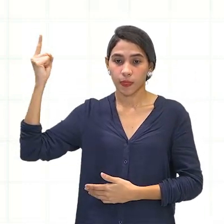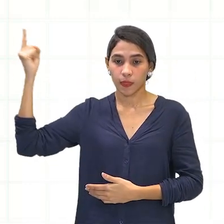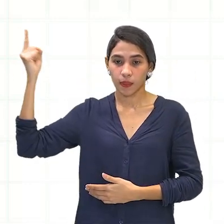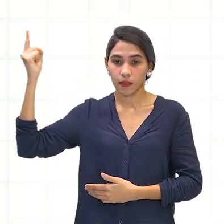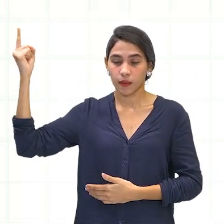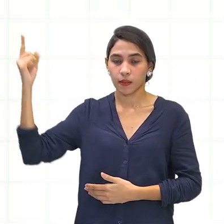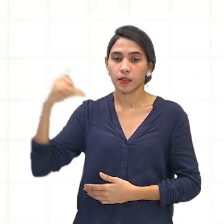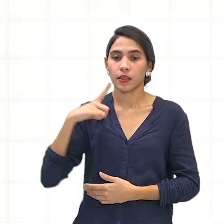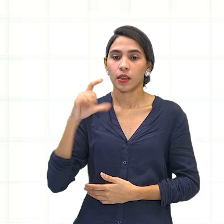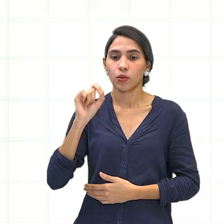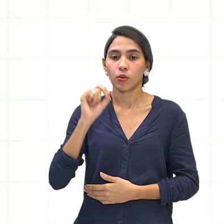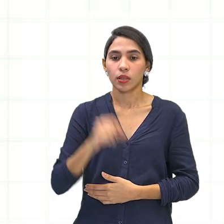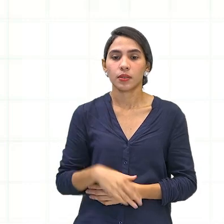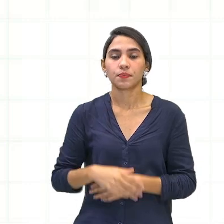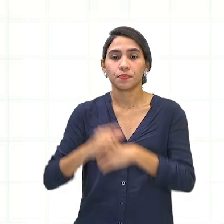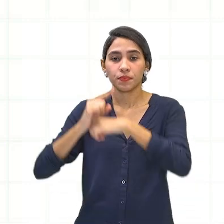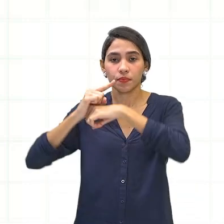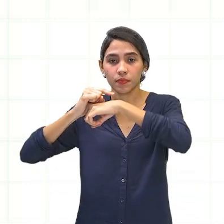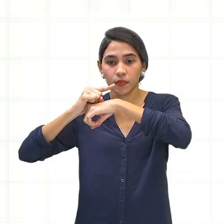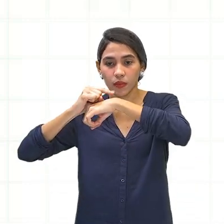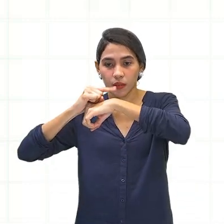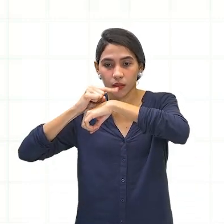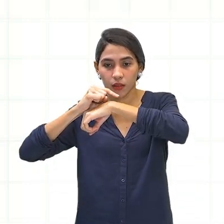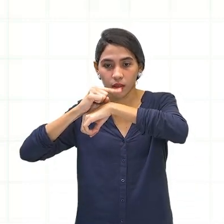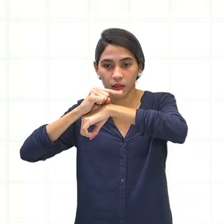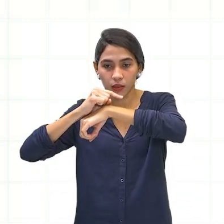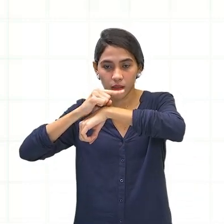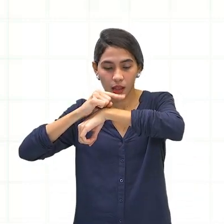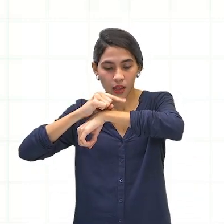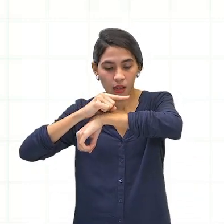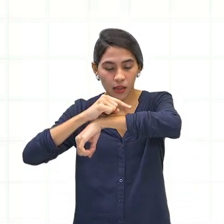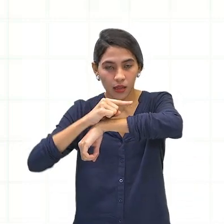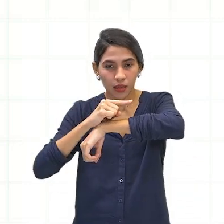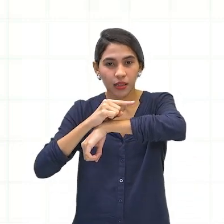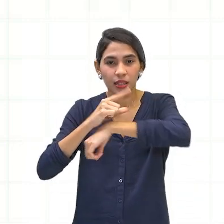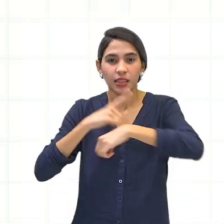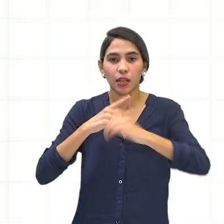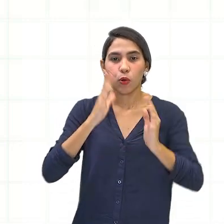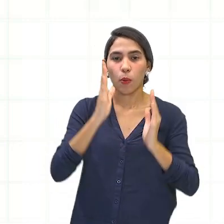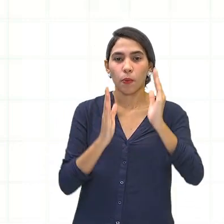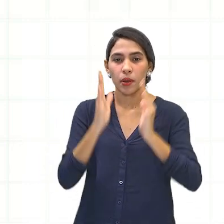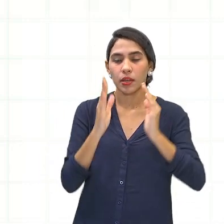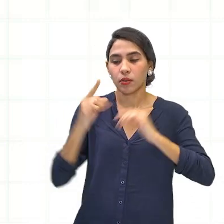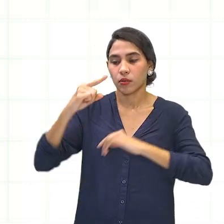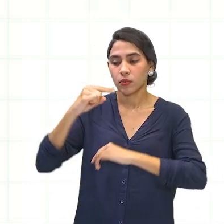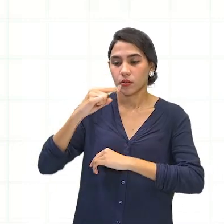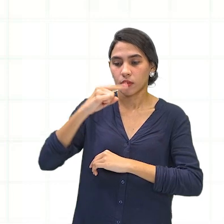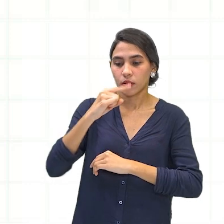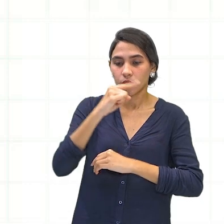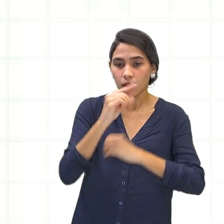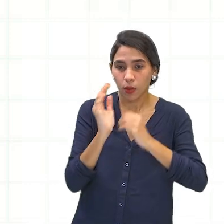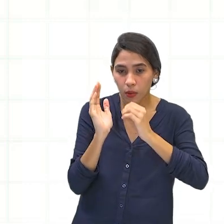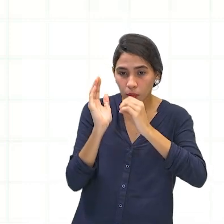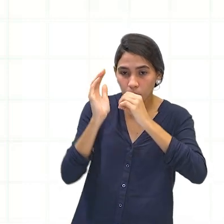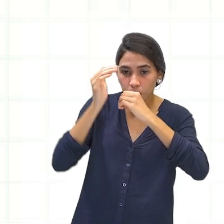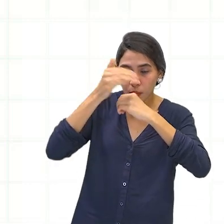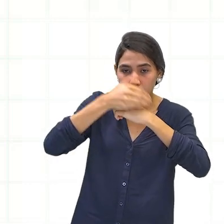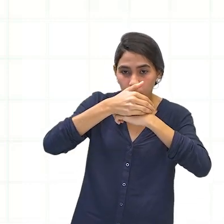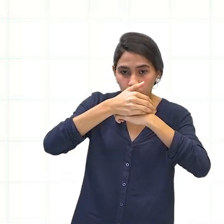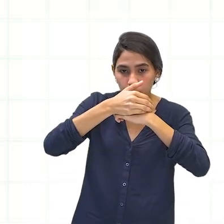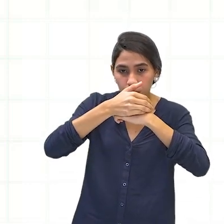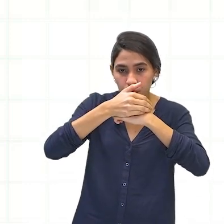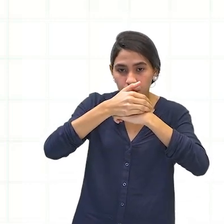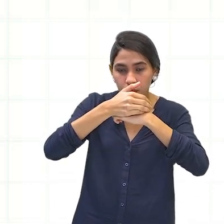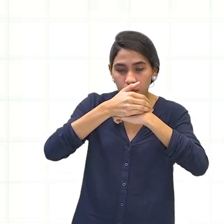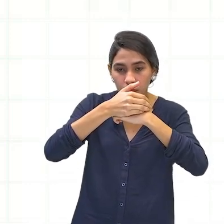inicial nós temos aqui a lagarta. E essa lagarta ela vai passar por uma fase aqui de casulo, né, onde ela se fecha nesse